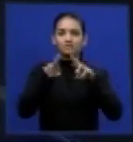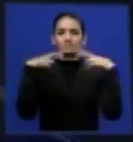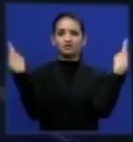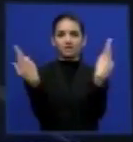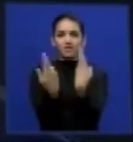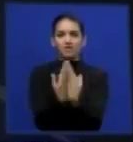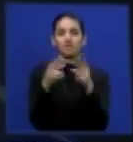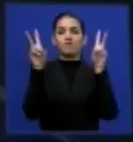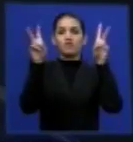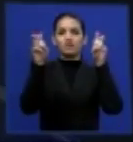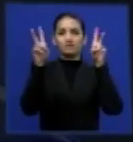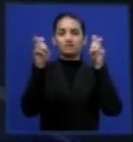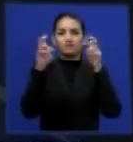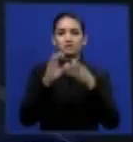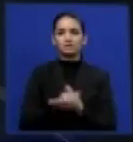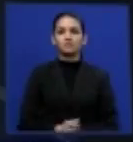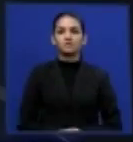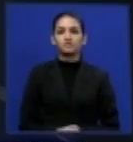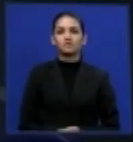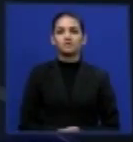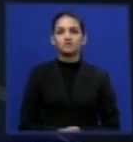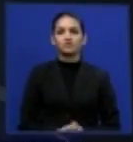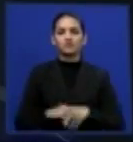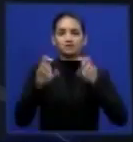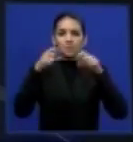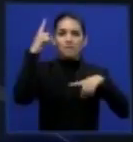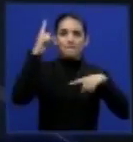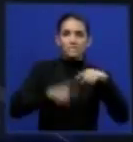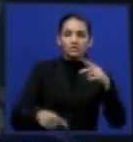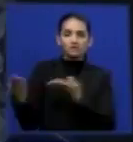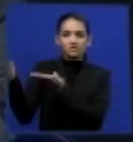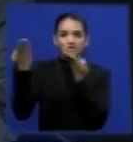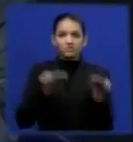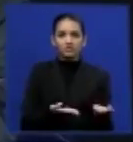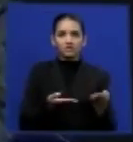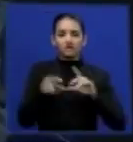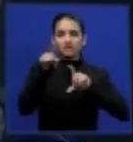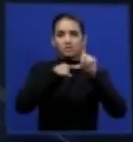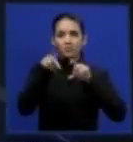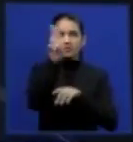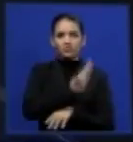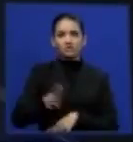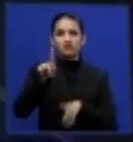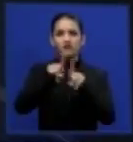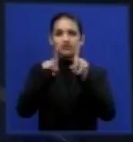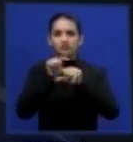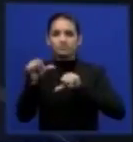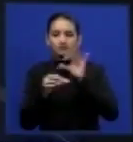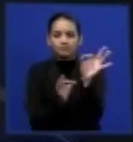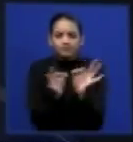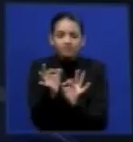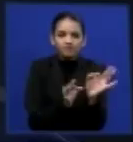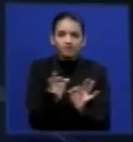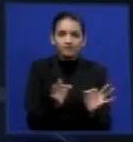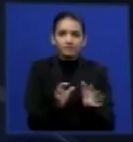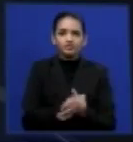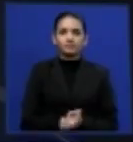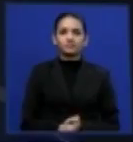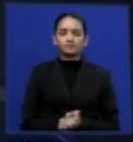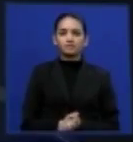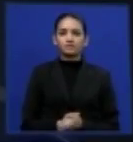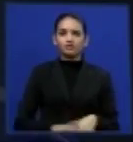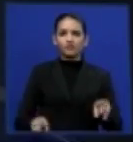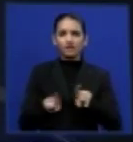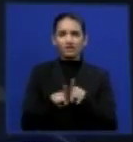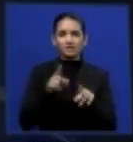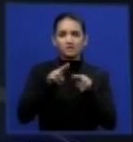tema eh da da proibição da importação de pneus usados e reformados e do ponto de vista